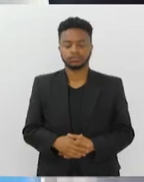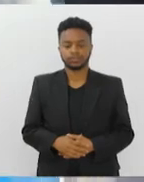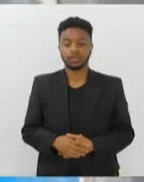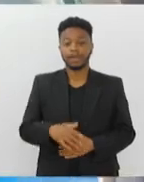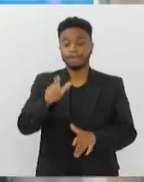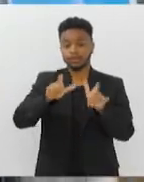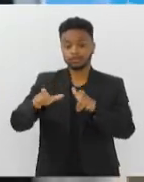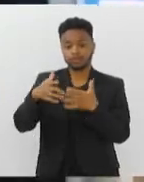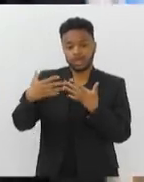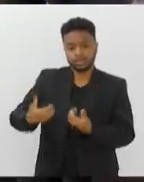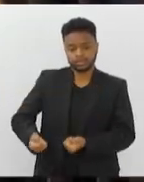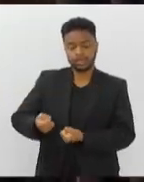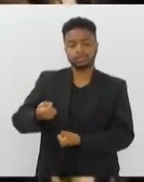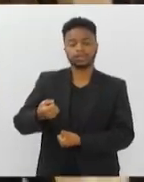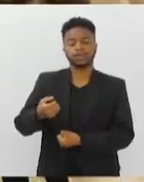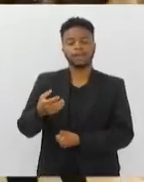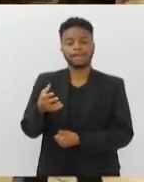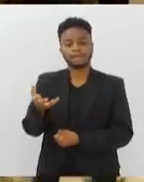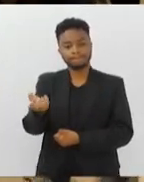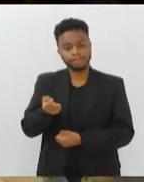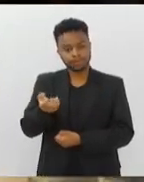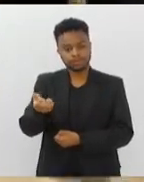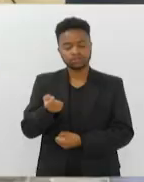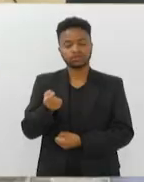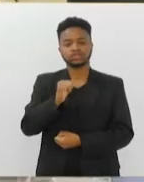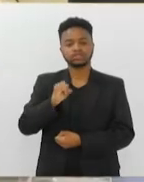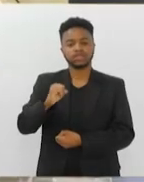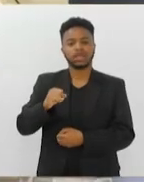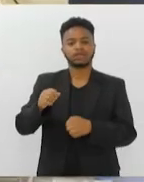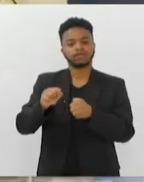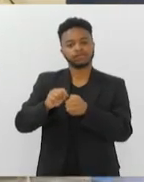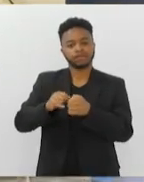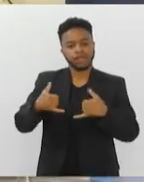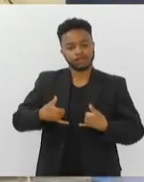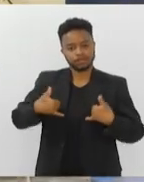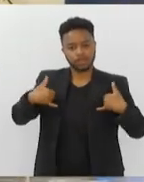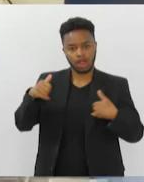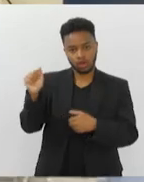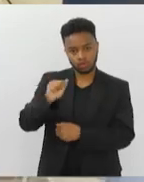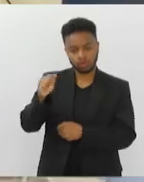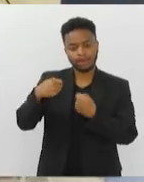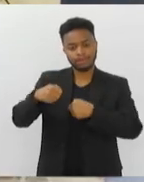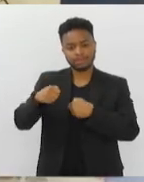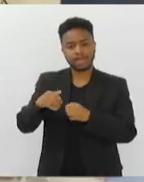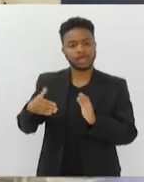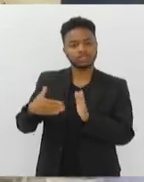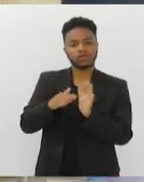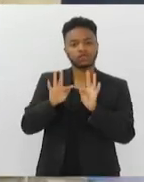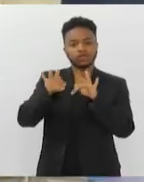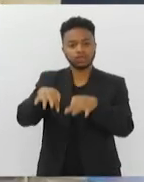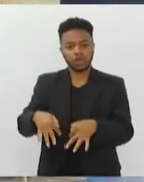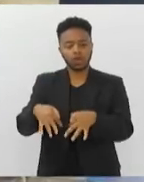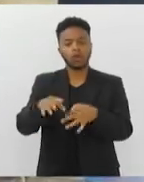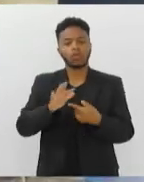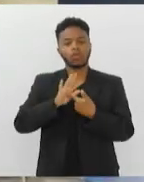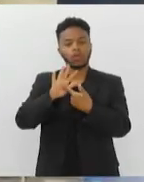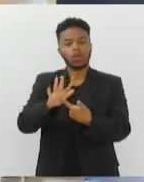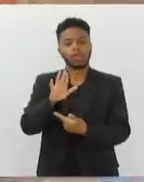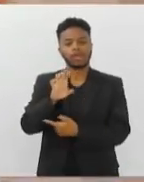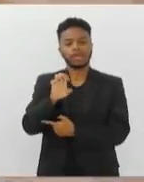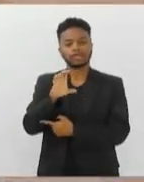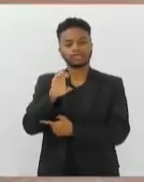Pensionistas do Rio Previdência, que fazem aniversário em agosto, devem fazer até o fim do mês o recenseamento